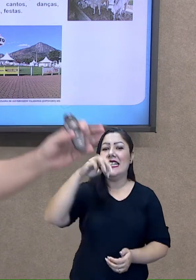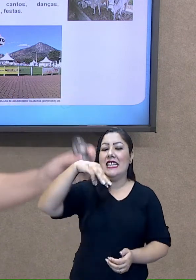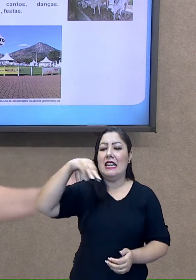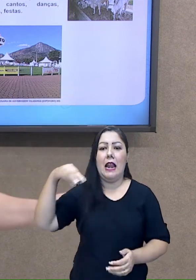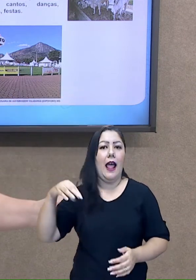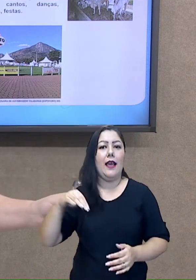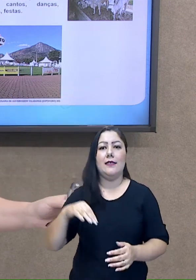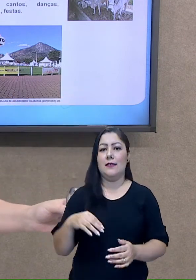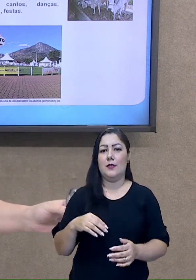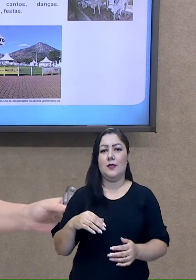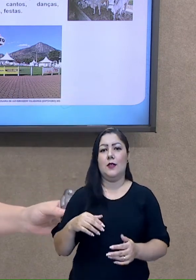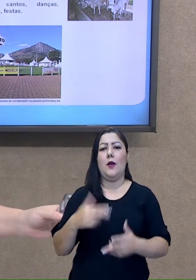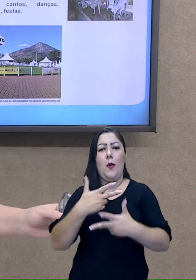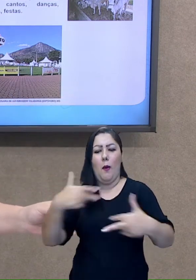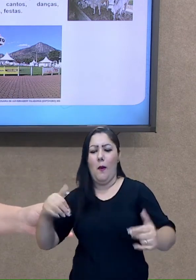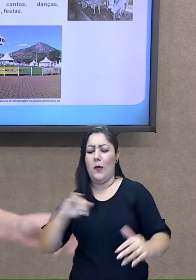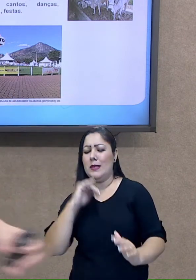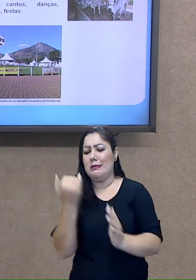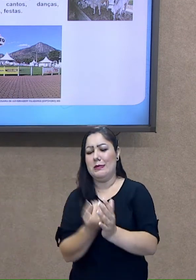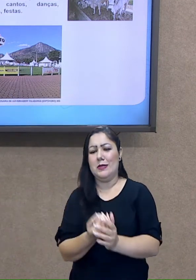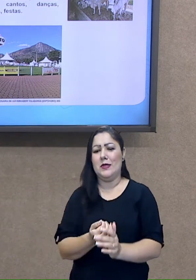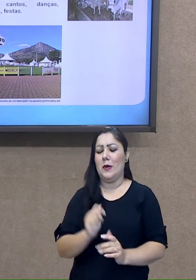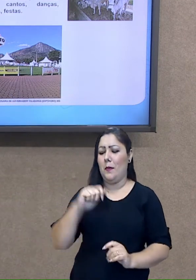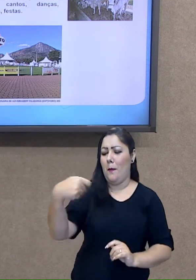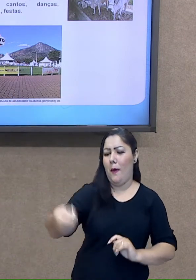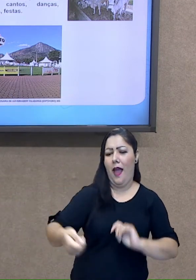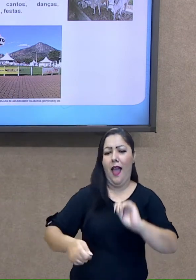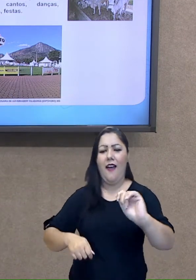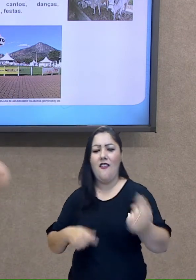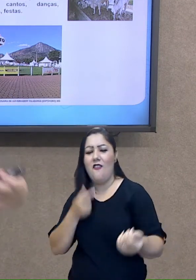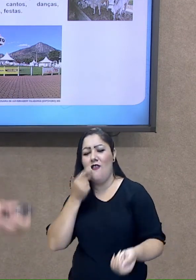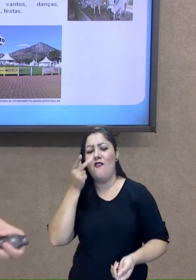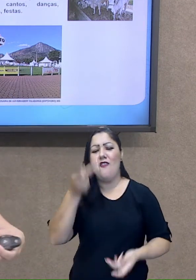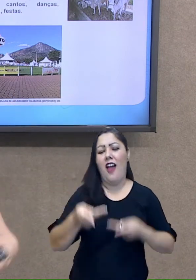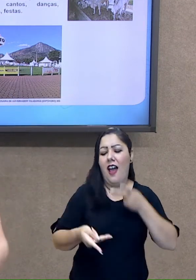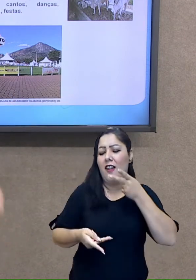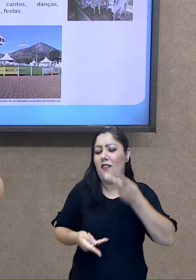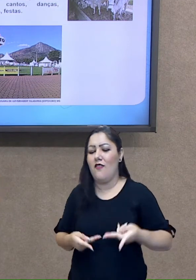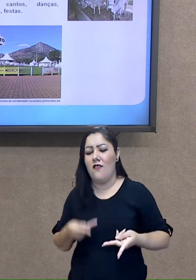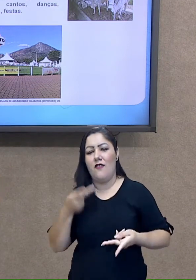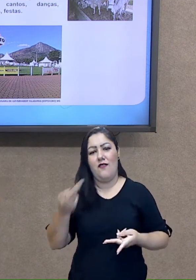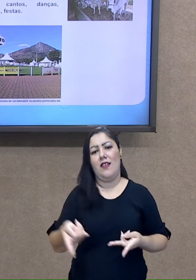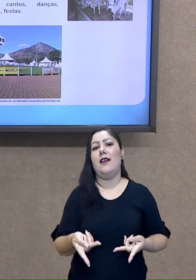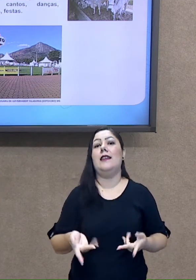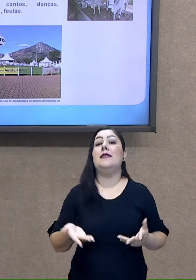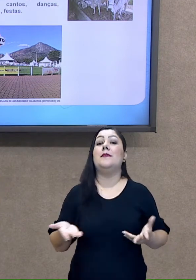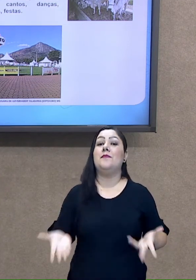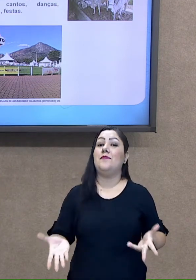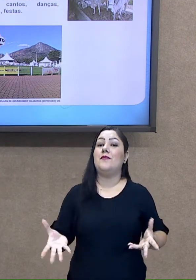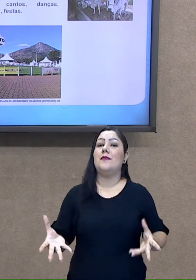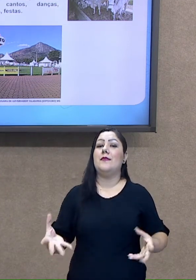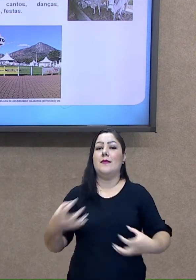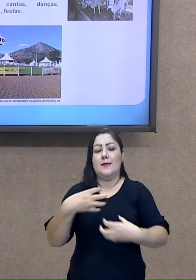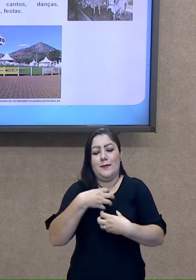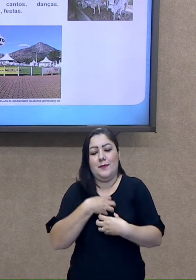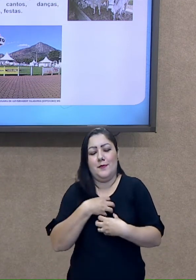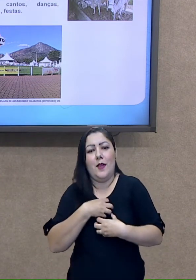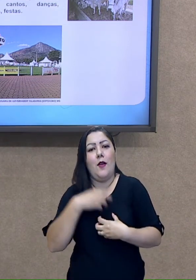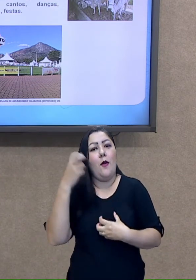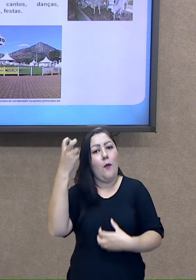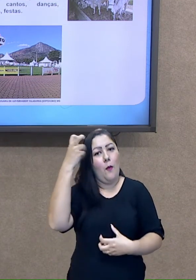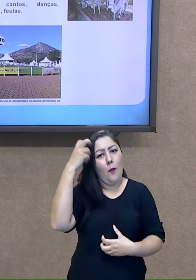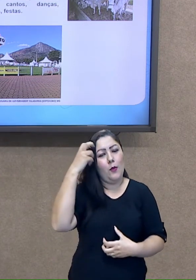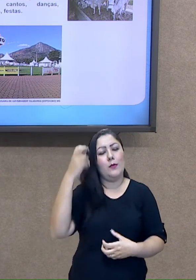para todas as coisas, não é mesmo? Para um objeto, para um acontecimento. E isso está o quê? Na nossa